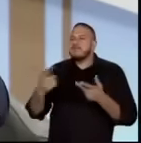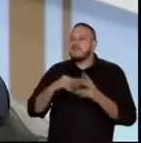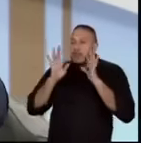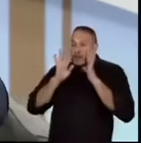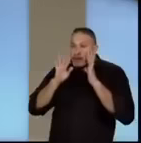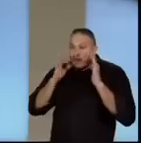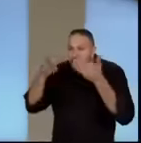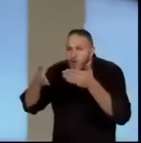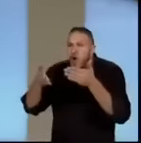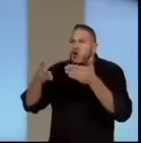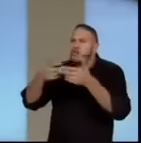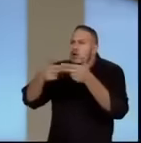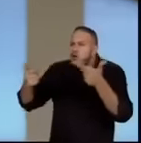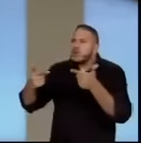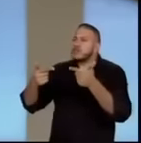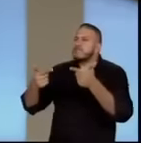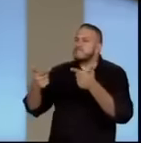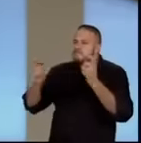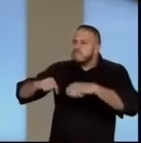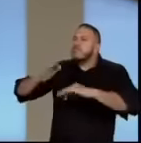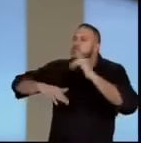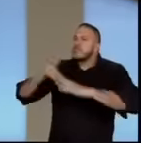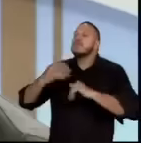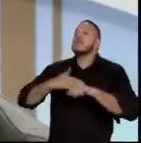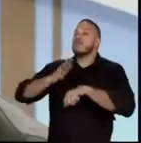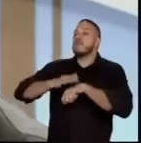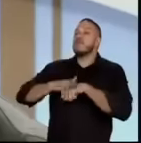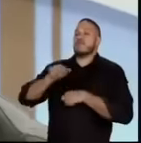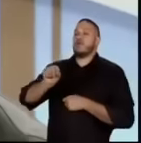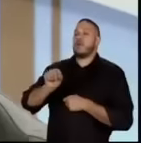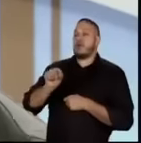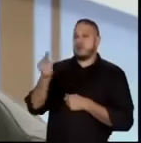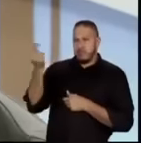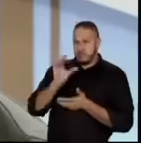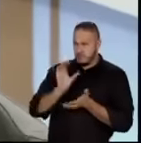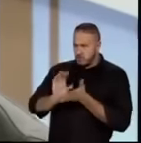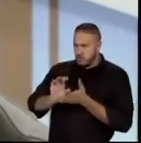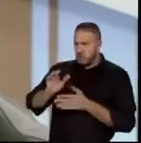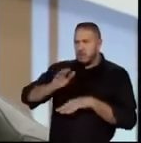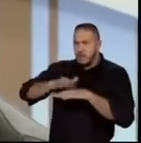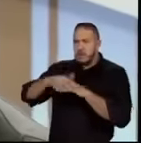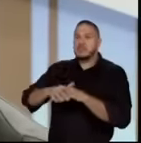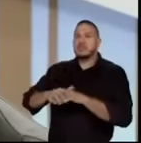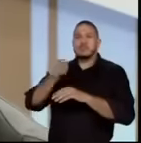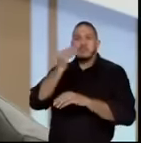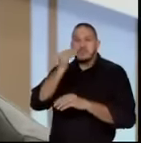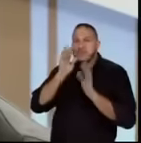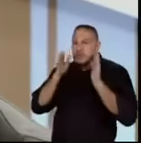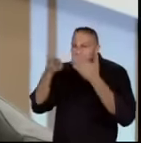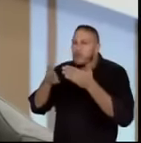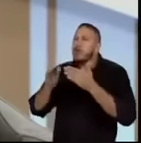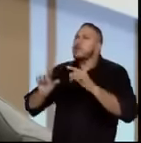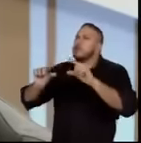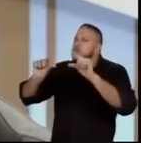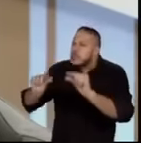realmente produtivo, é o que nós vamos fazer. Nós vamos investir mais em questões de mitigação, da diminuição dos